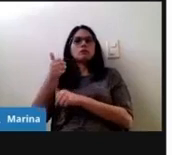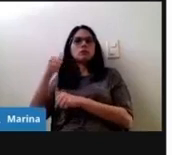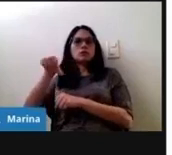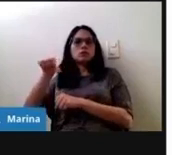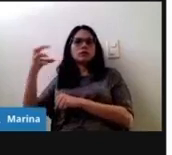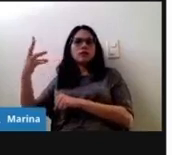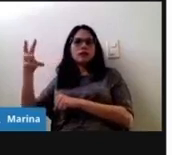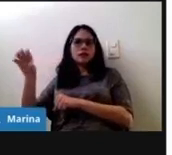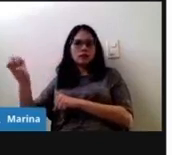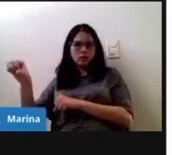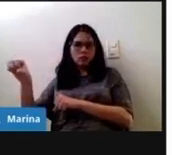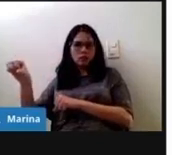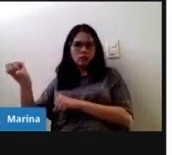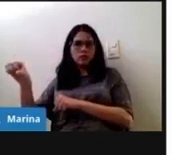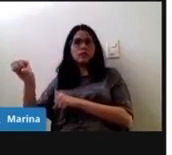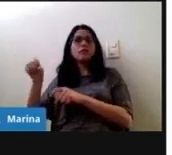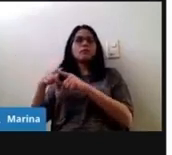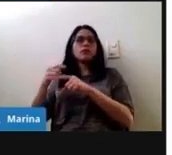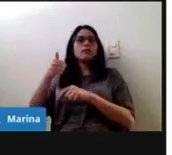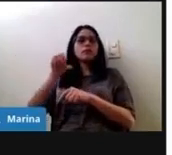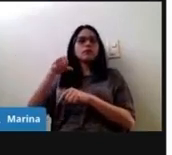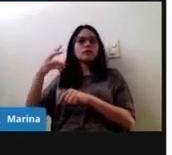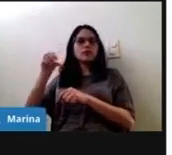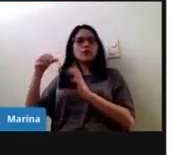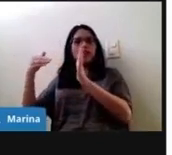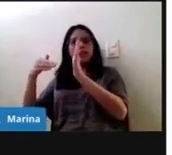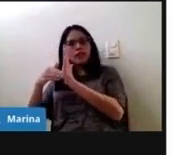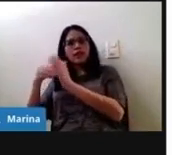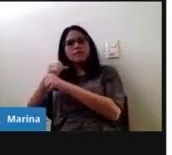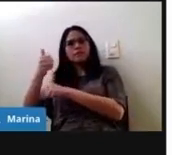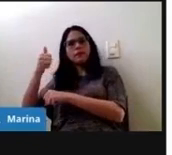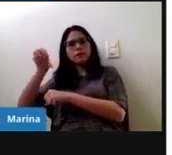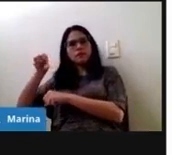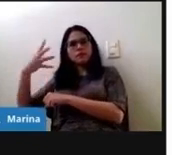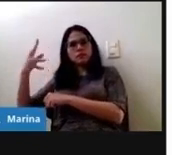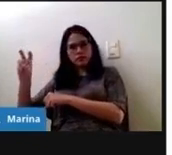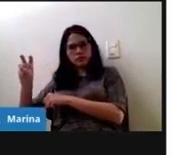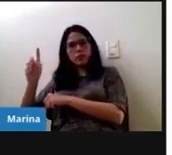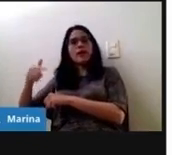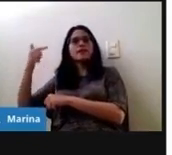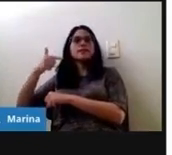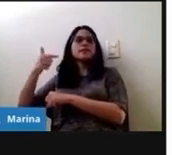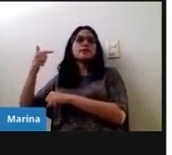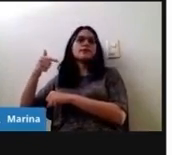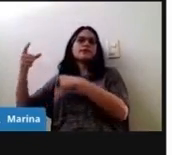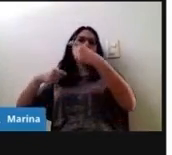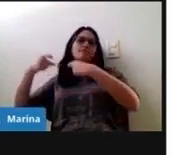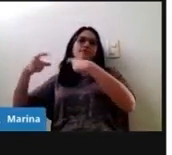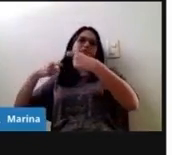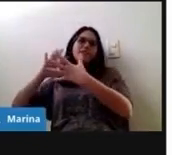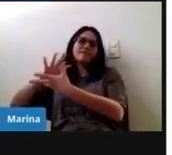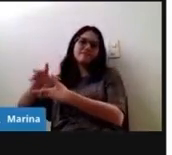1939, né, que de 39 a 45, né, é o período compreendido da Segunda Guerra Mundial. A partir disso,